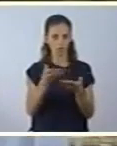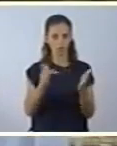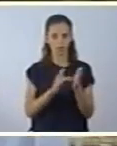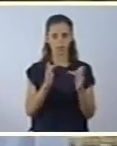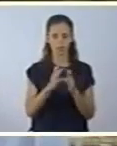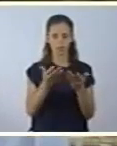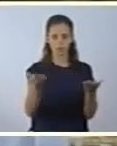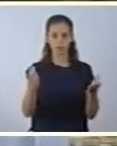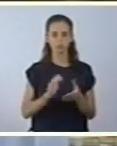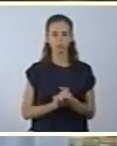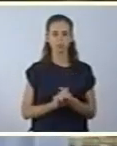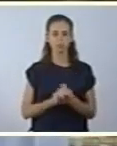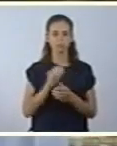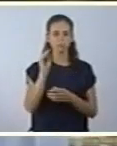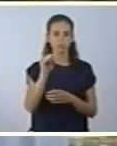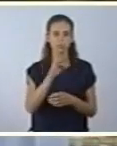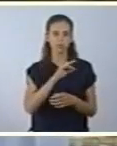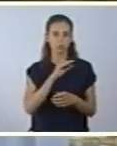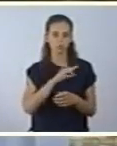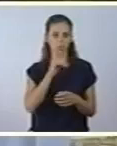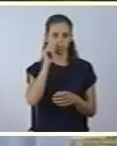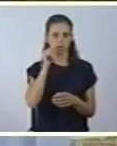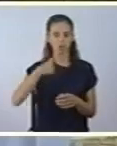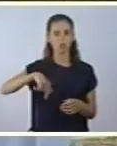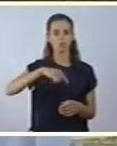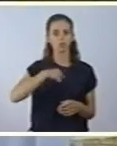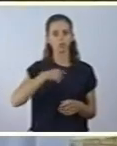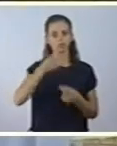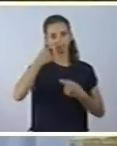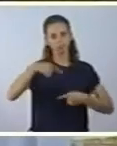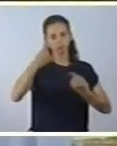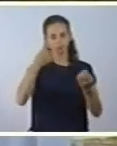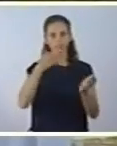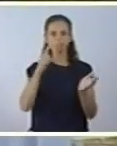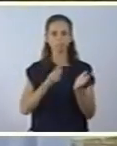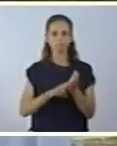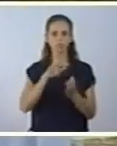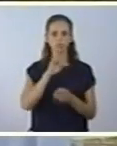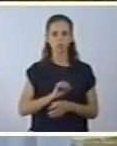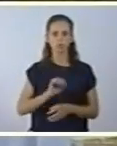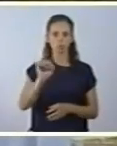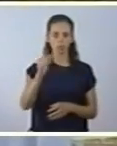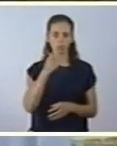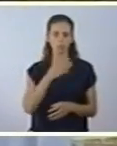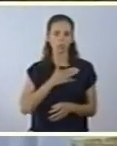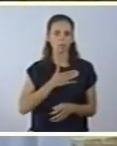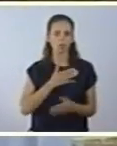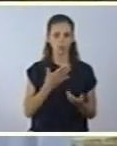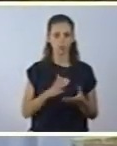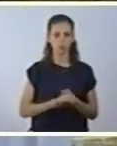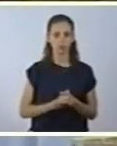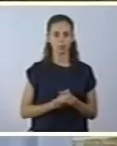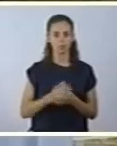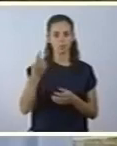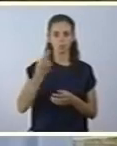Cristo, invoquemos a Deus nosso Pai, que nos revelou a divindade de seu Filho muito amado,